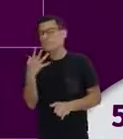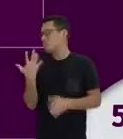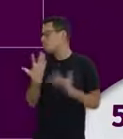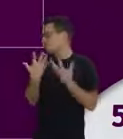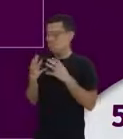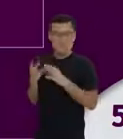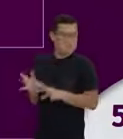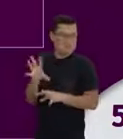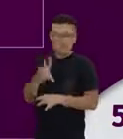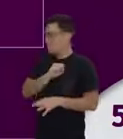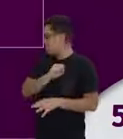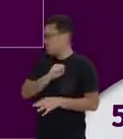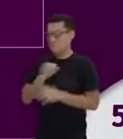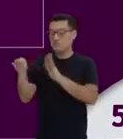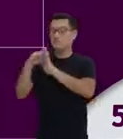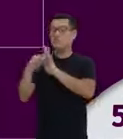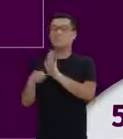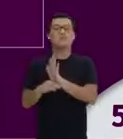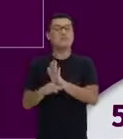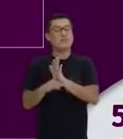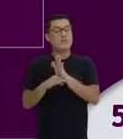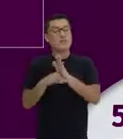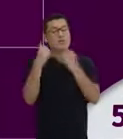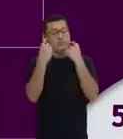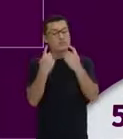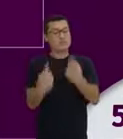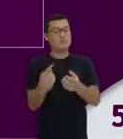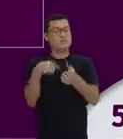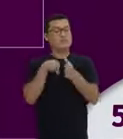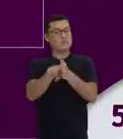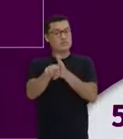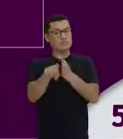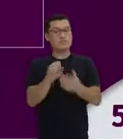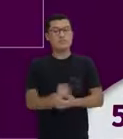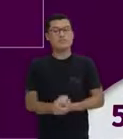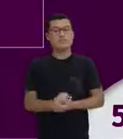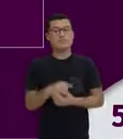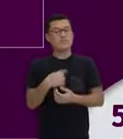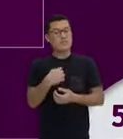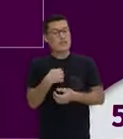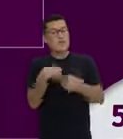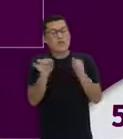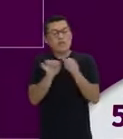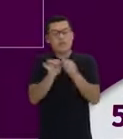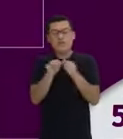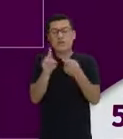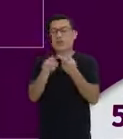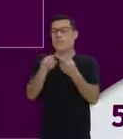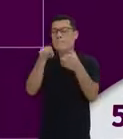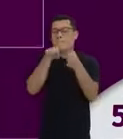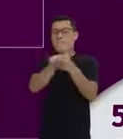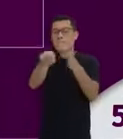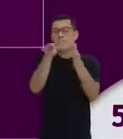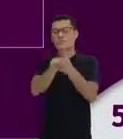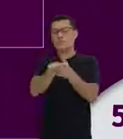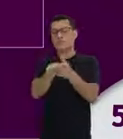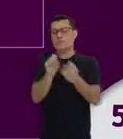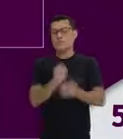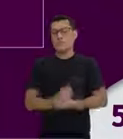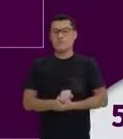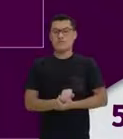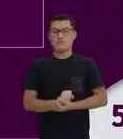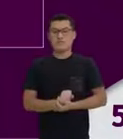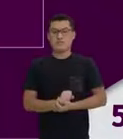é tal e tal música é interessante essa pergunta porque se eu fizesse a mesma pergunta a respeito